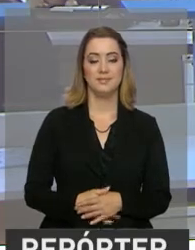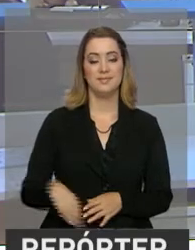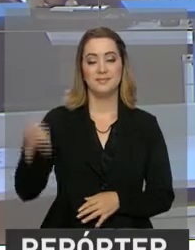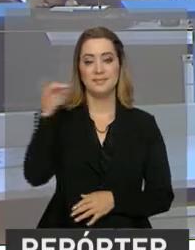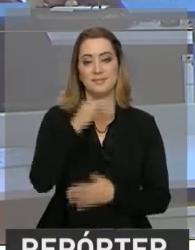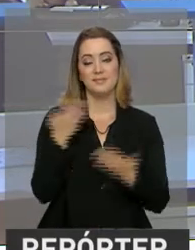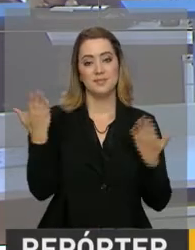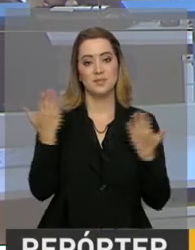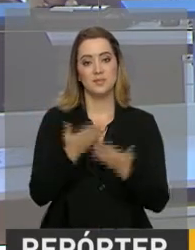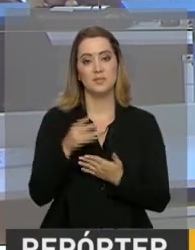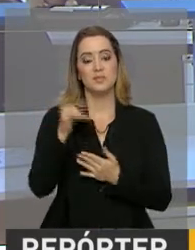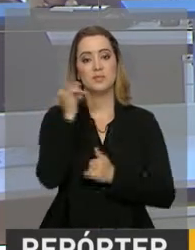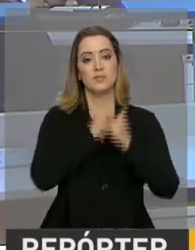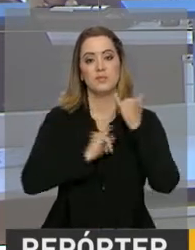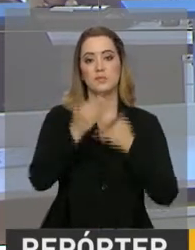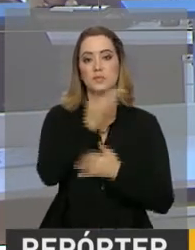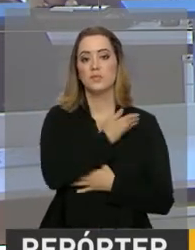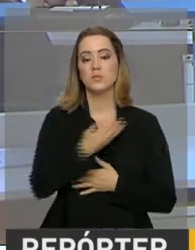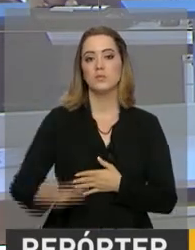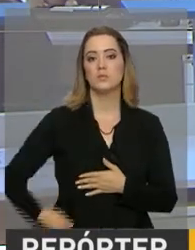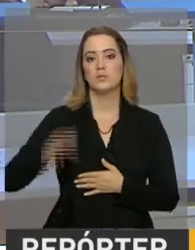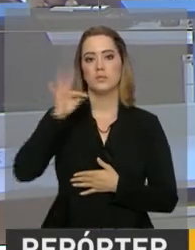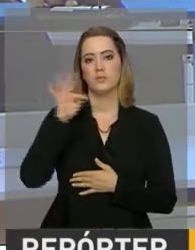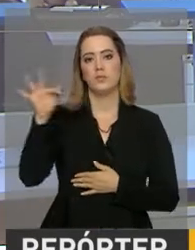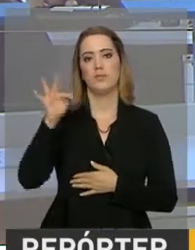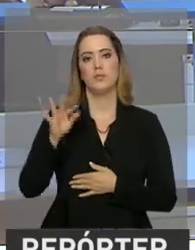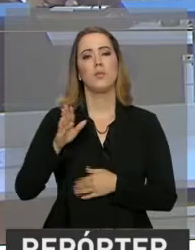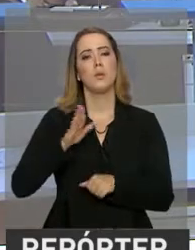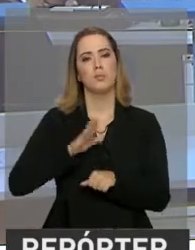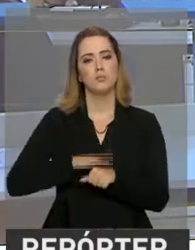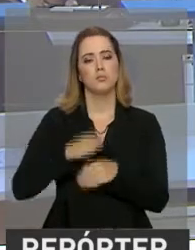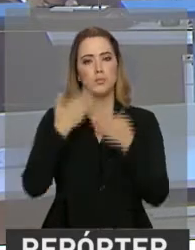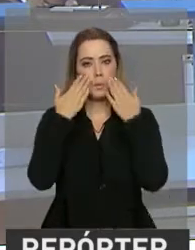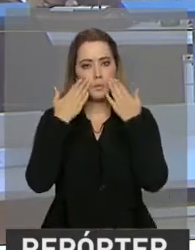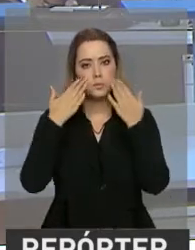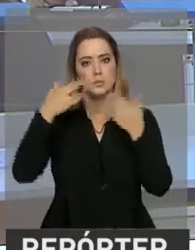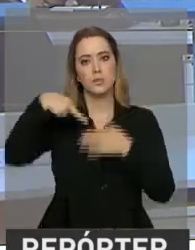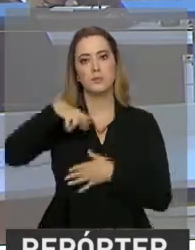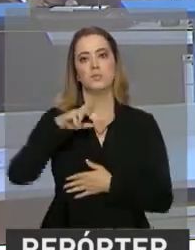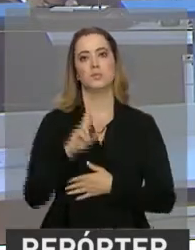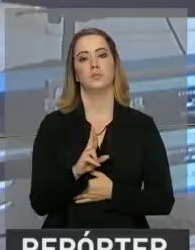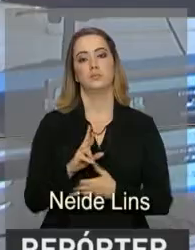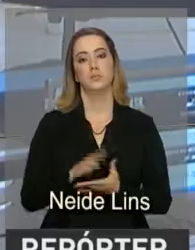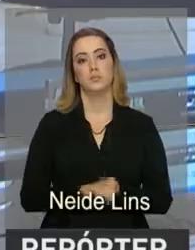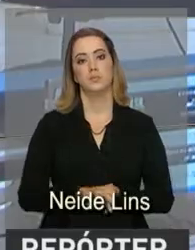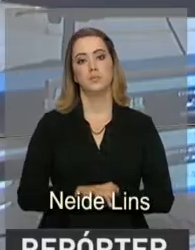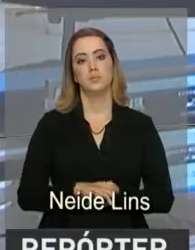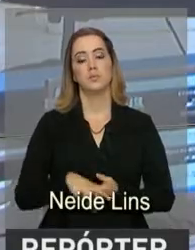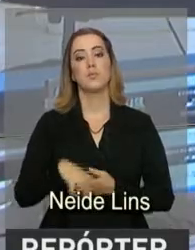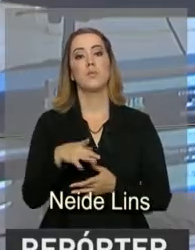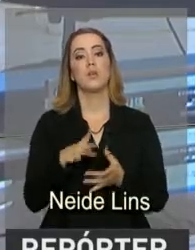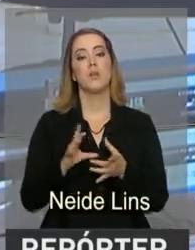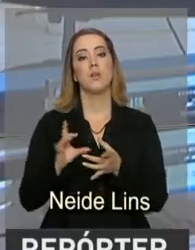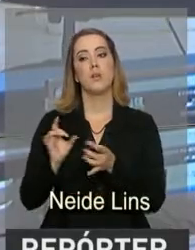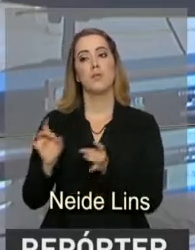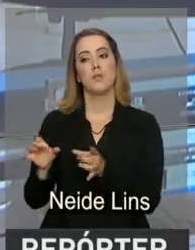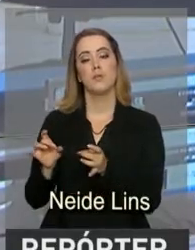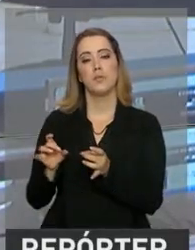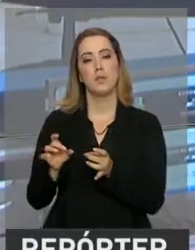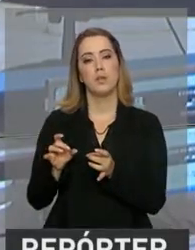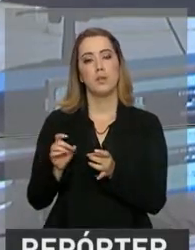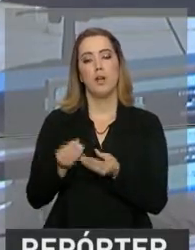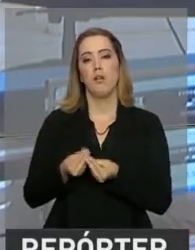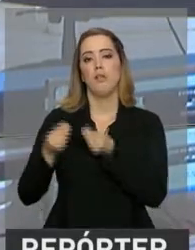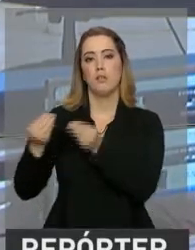Olá estamos de volta com as notícias do Governo Federal em mais uma edição do repórter NBR a concessão de visto